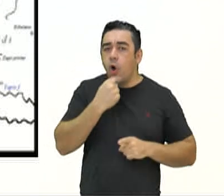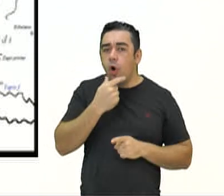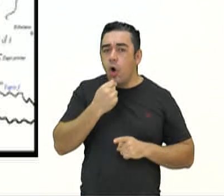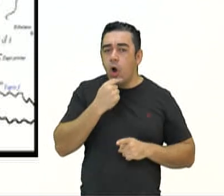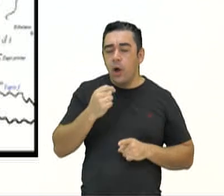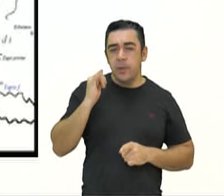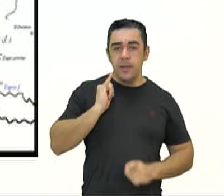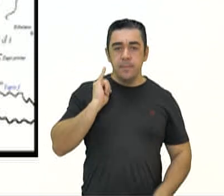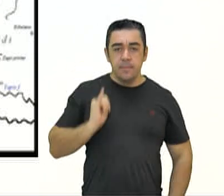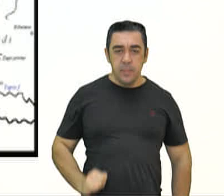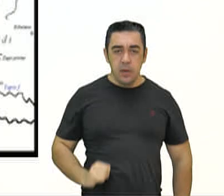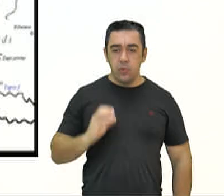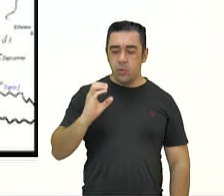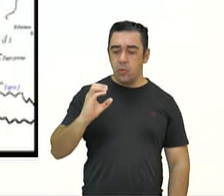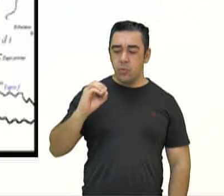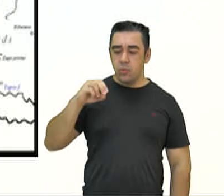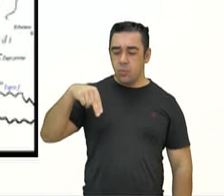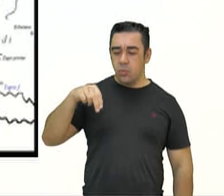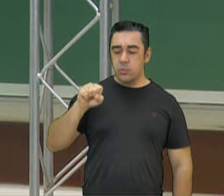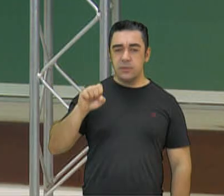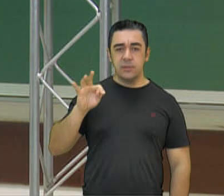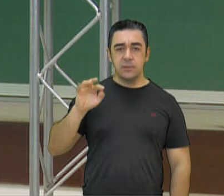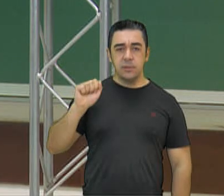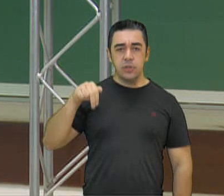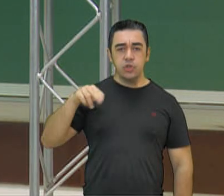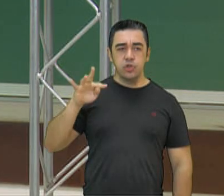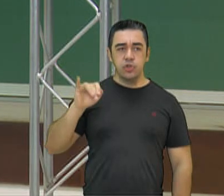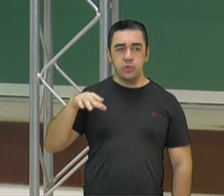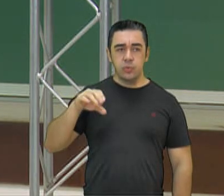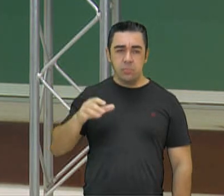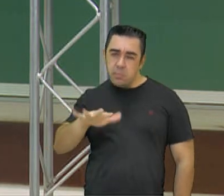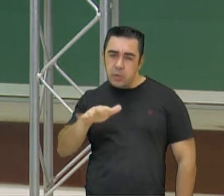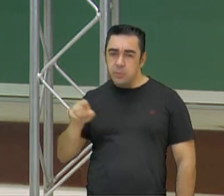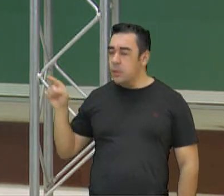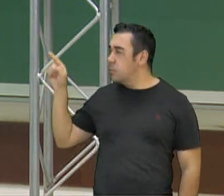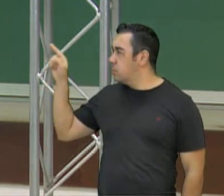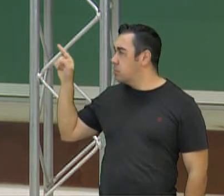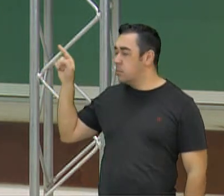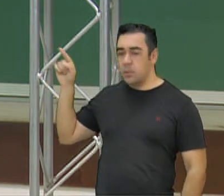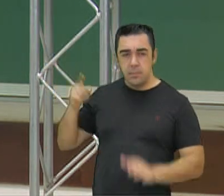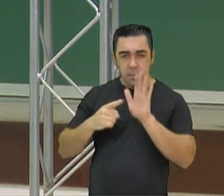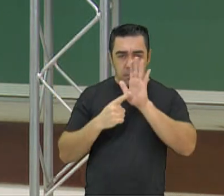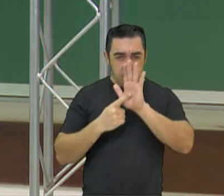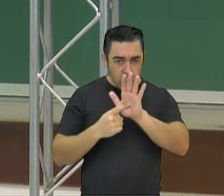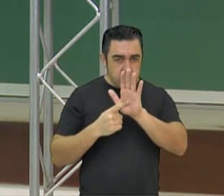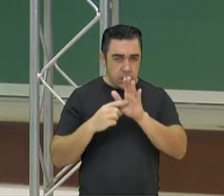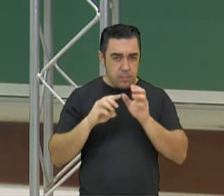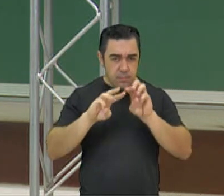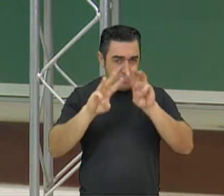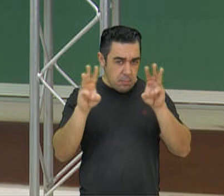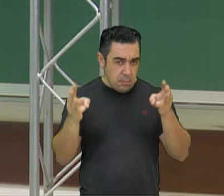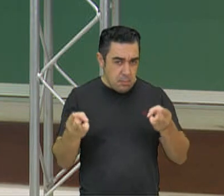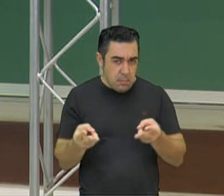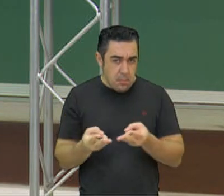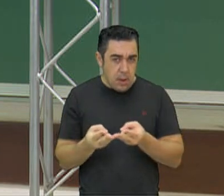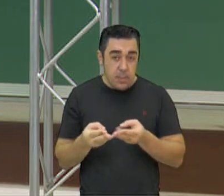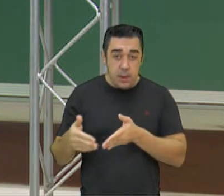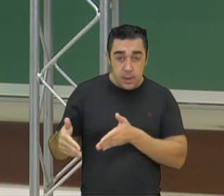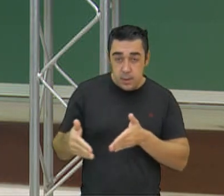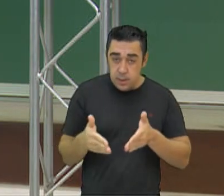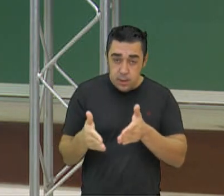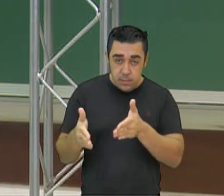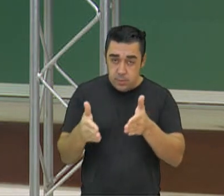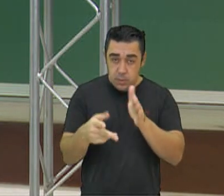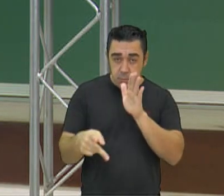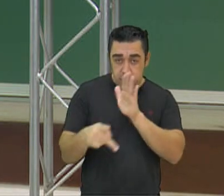Constantino, que fica mais ou menos aqui, ó, tá? Quando a gente fala aí no caminho das Índias,